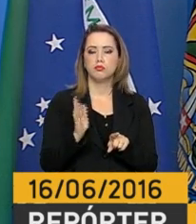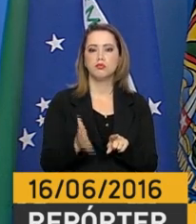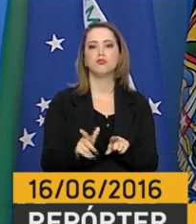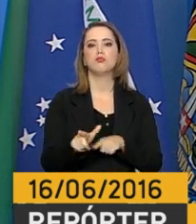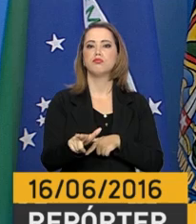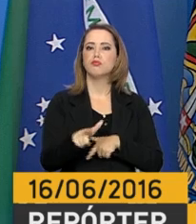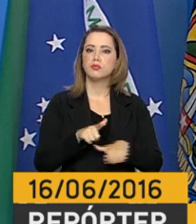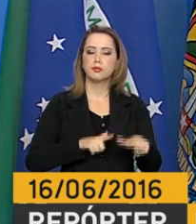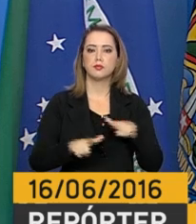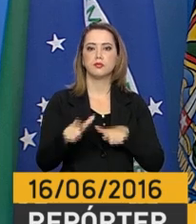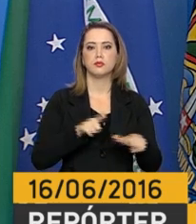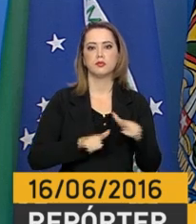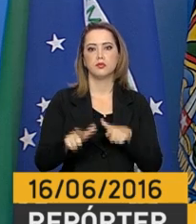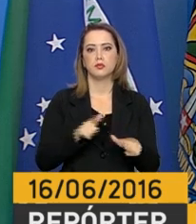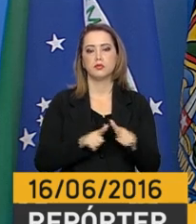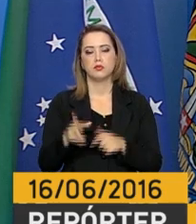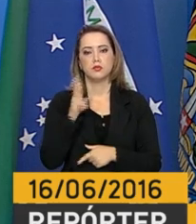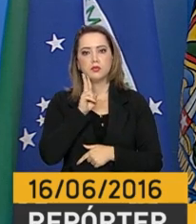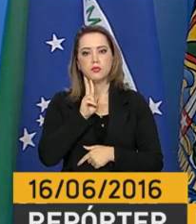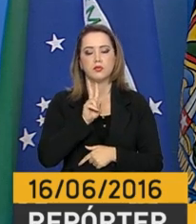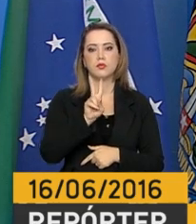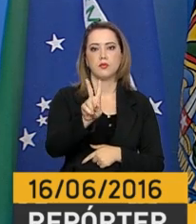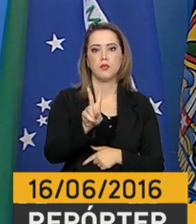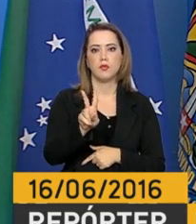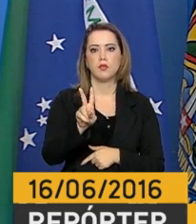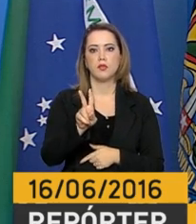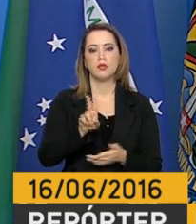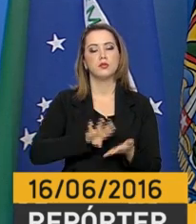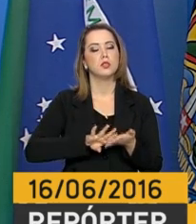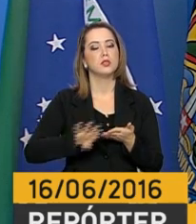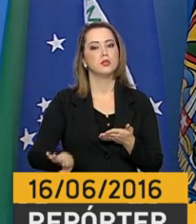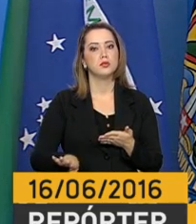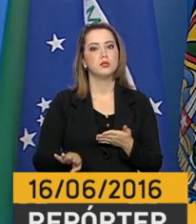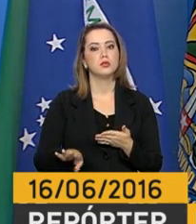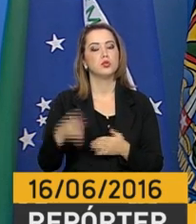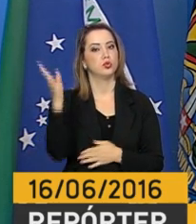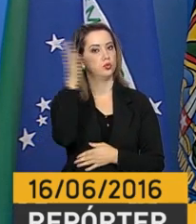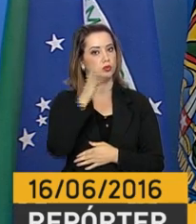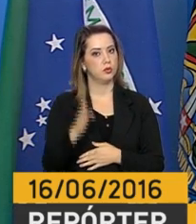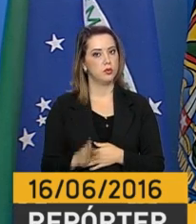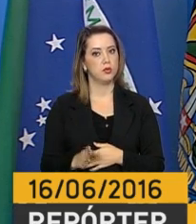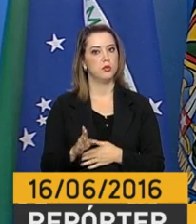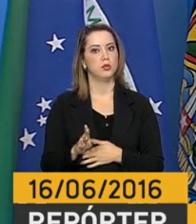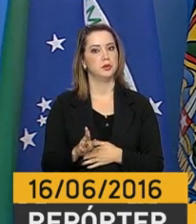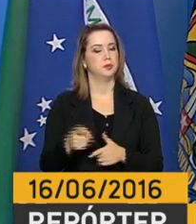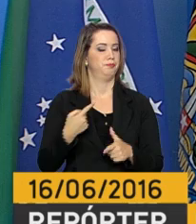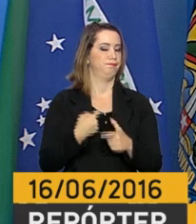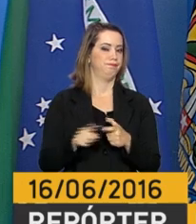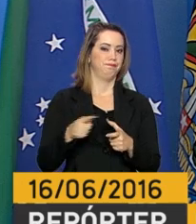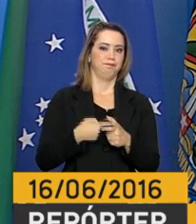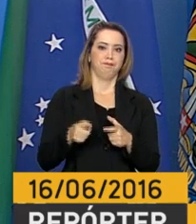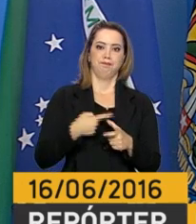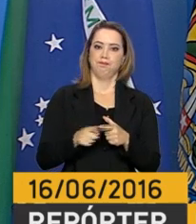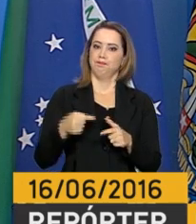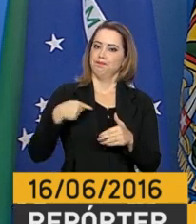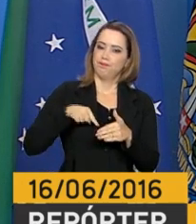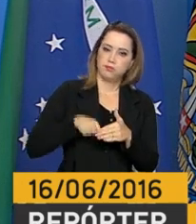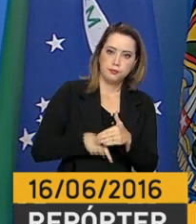gestos com vistas a tirar o país da crise profunda em que